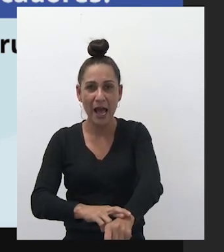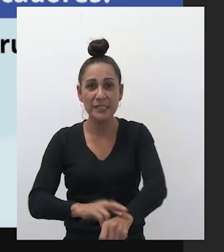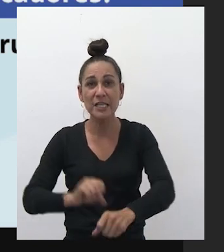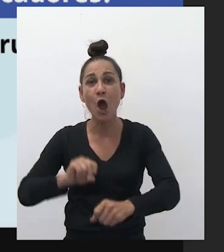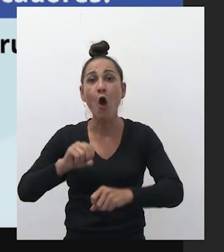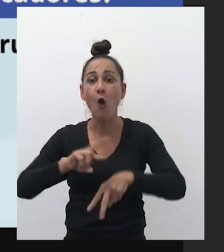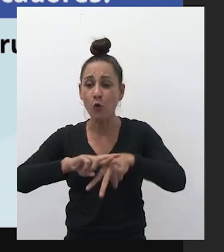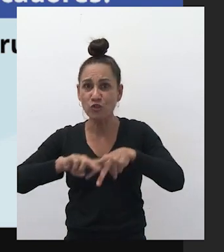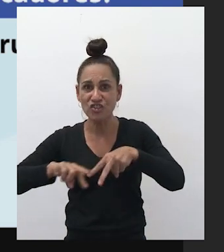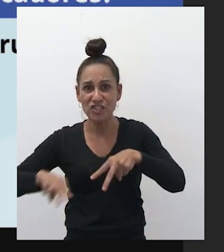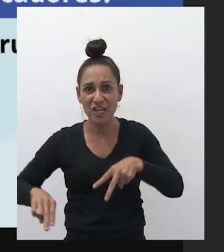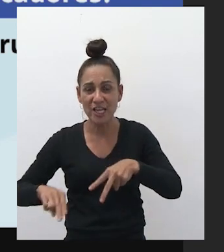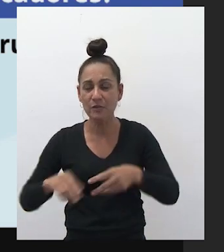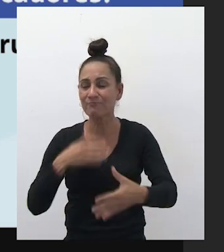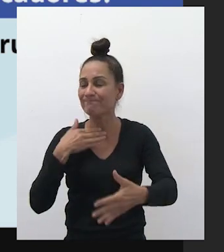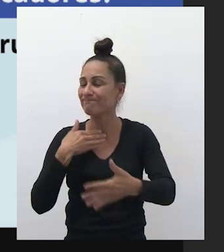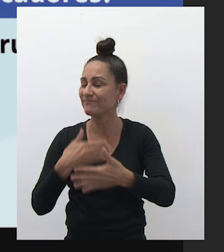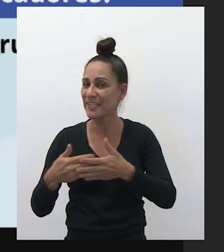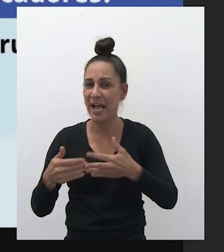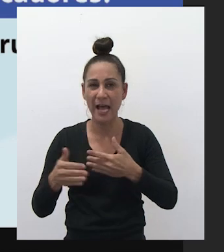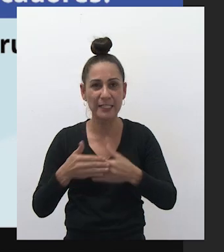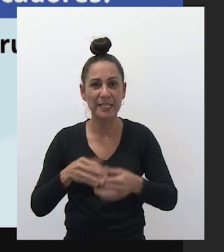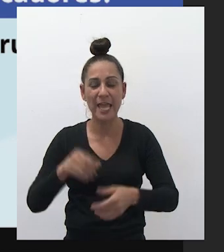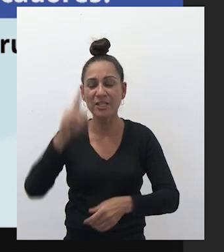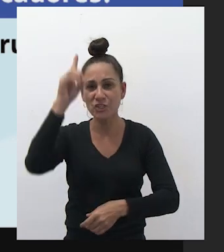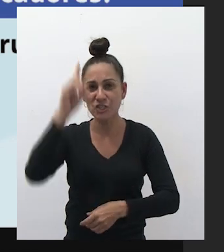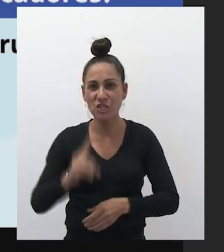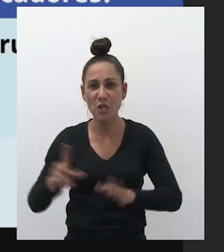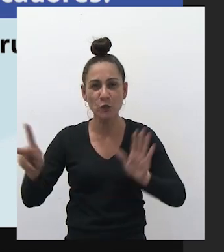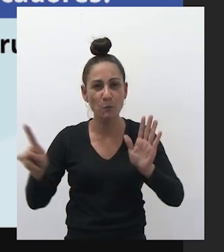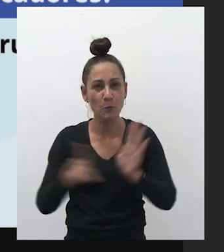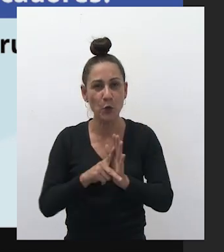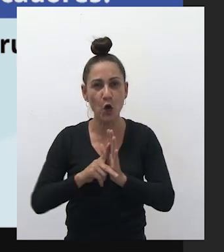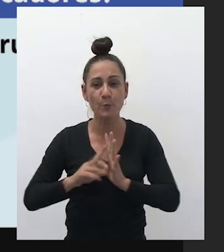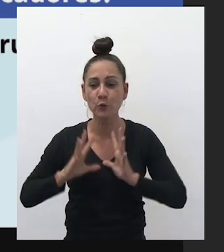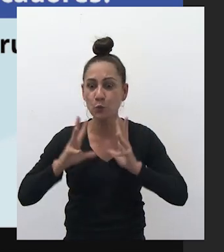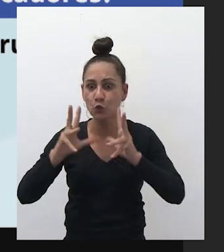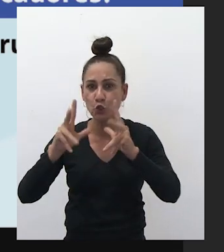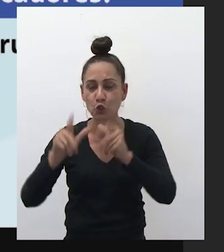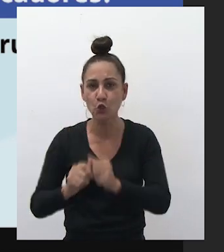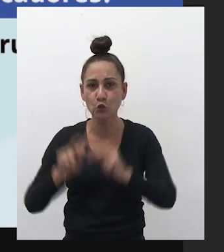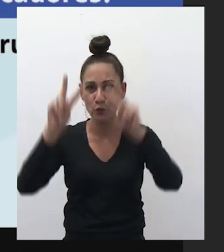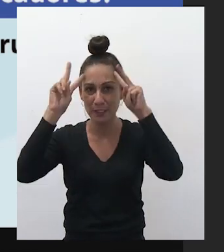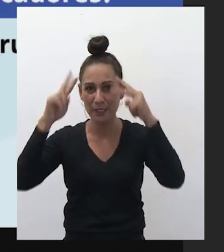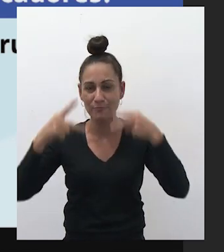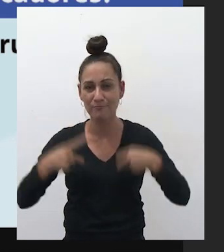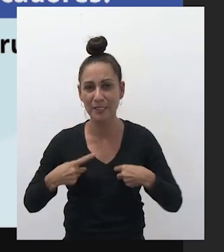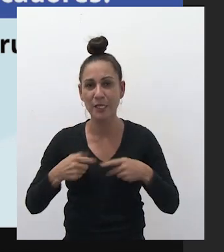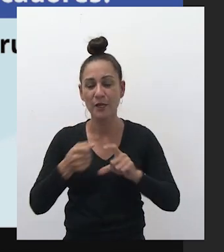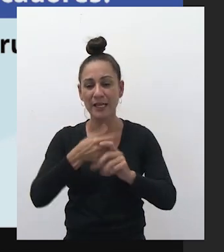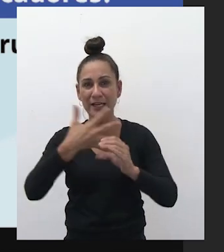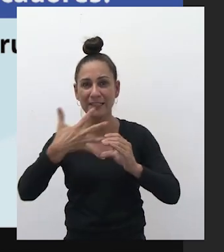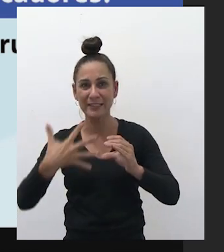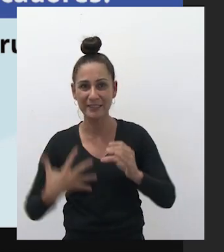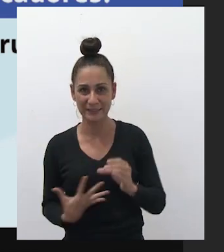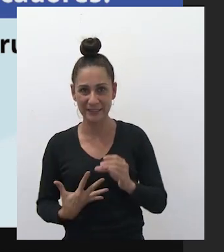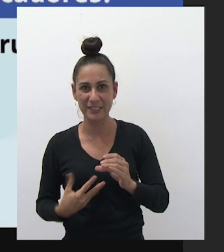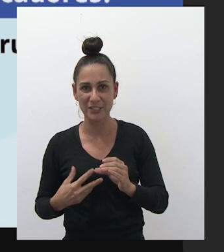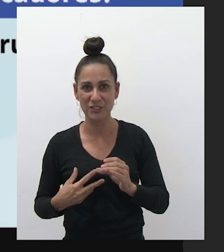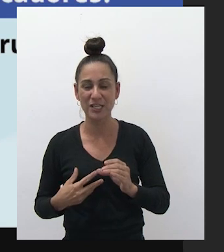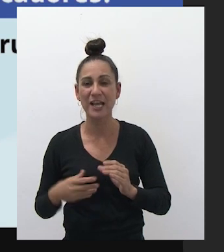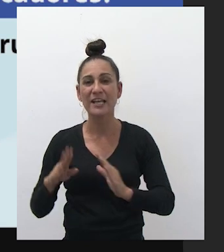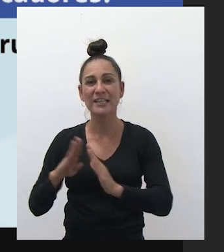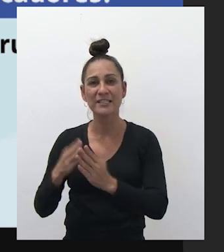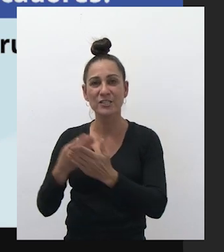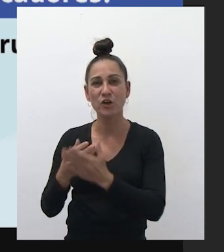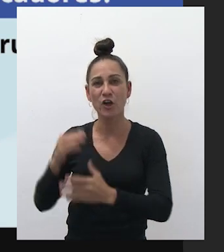orientação sexual, nada. São direitos que pertencem a todos por uma característica que as escolas filosóficas, desde